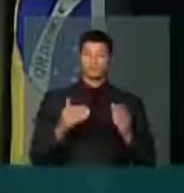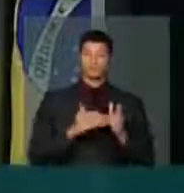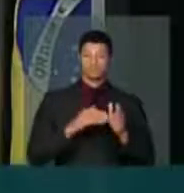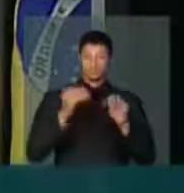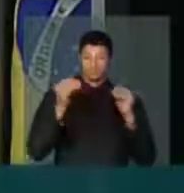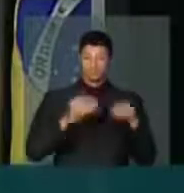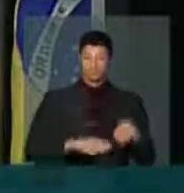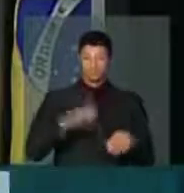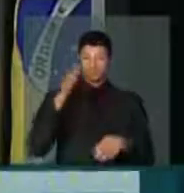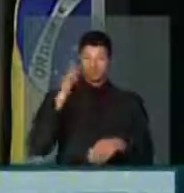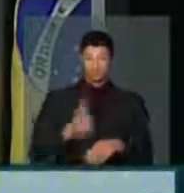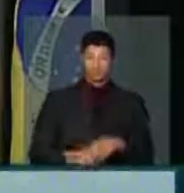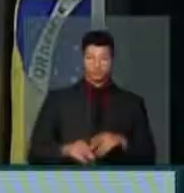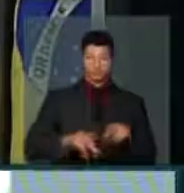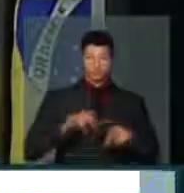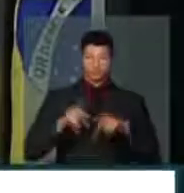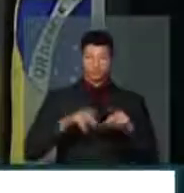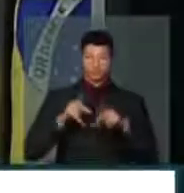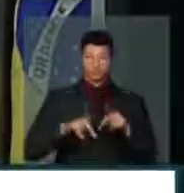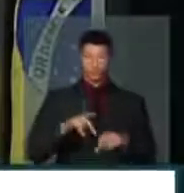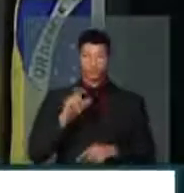atinge diretamente o povo.